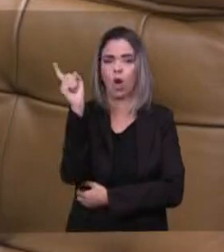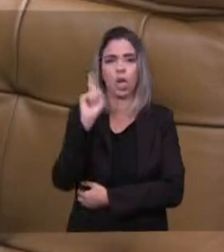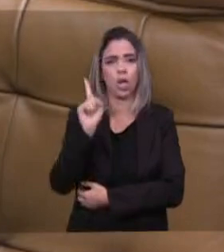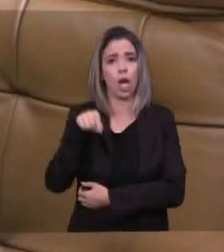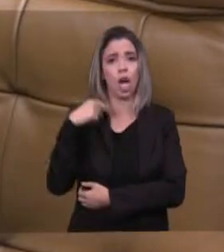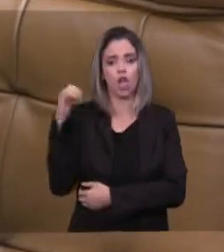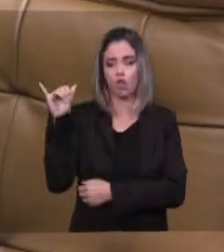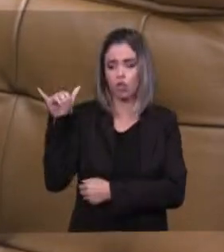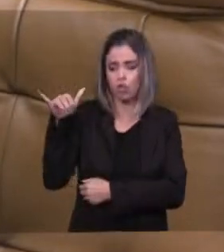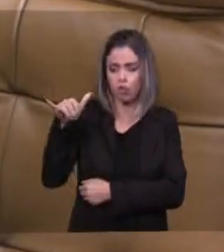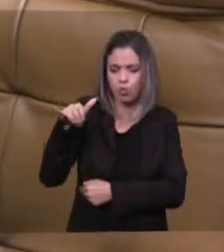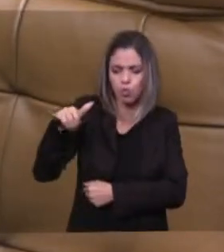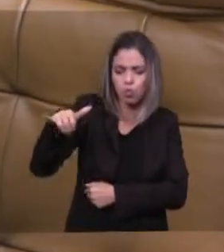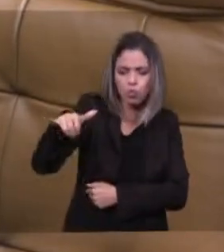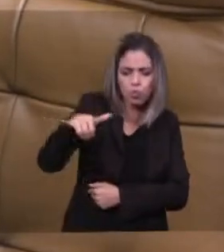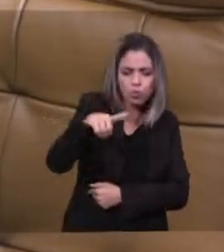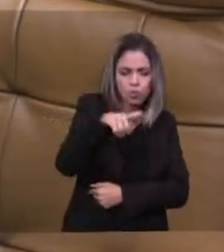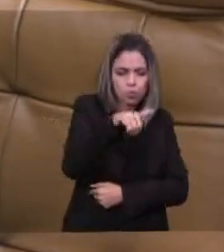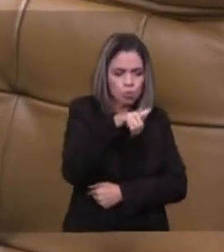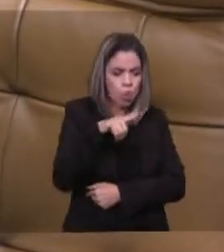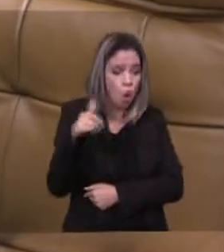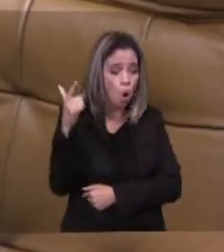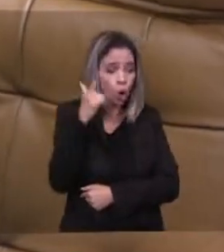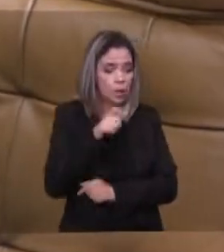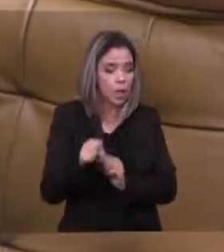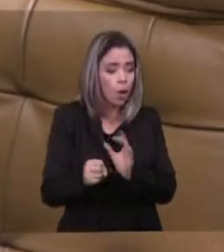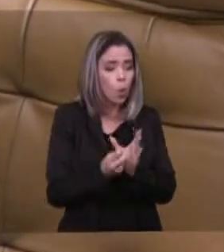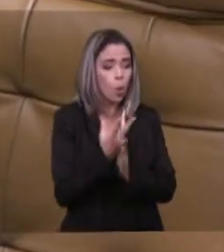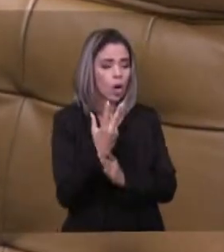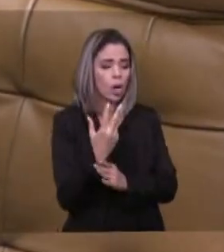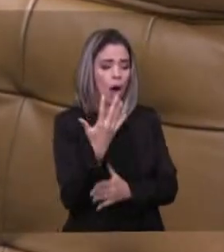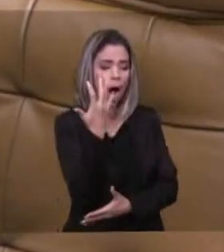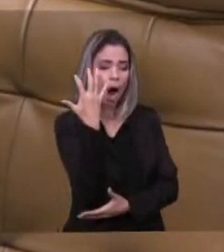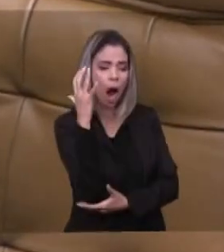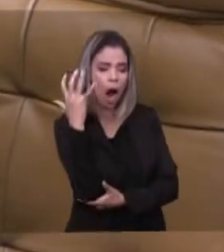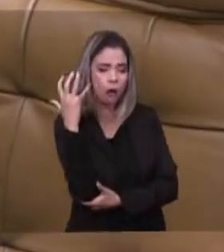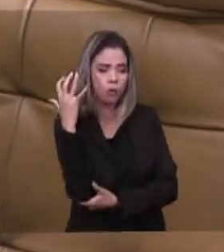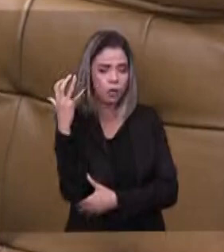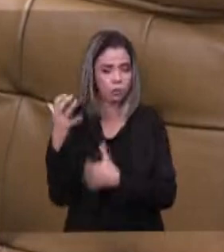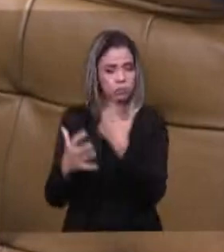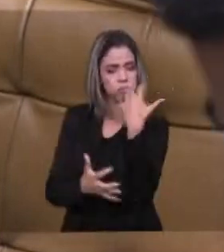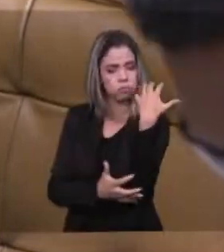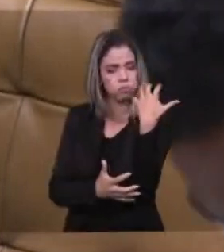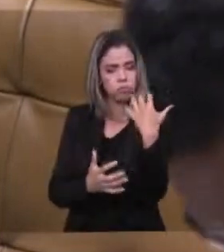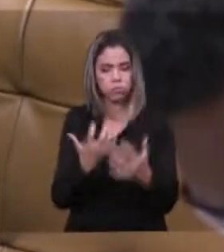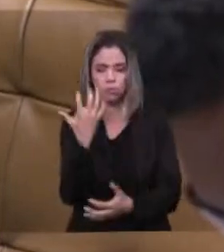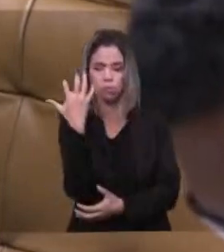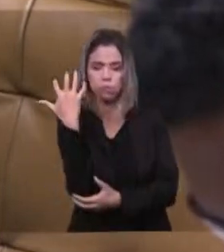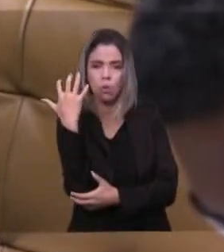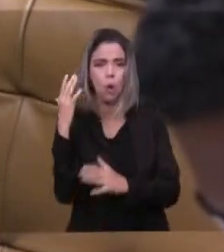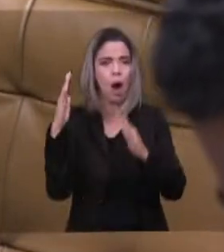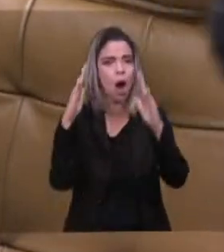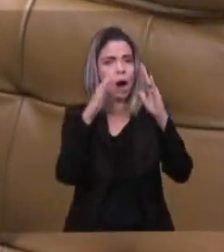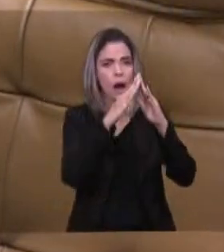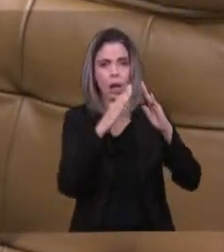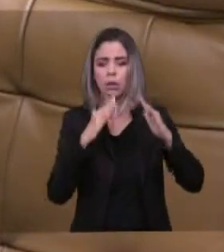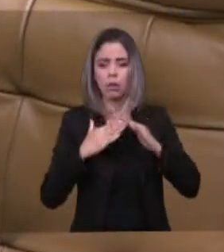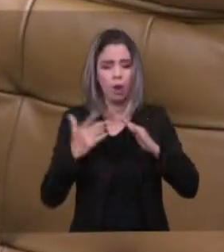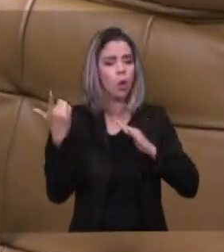com o avião é capaz de contar as árvores e o gado e as casas.